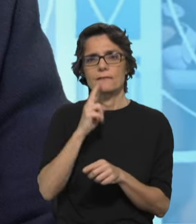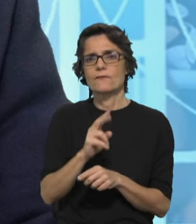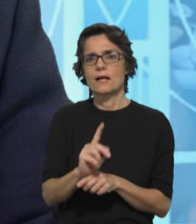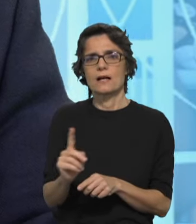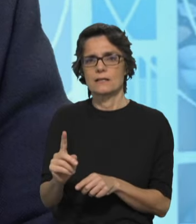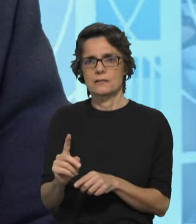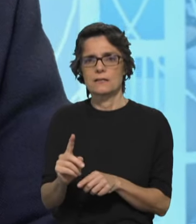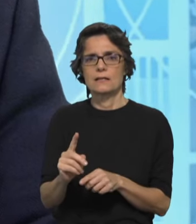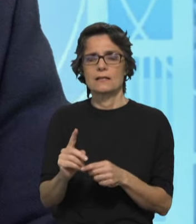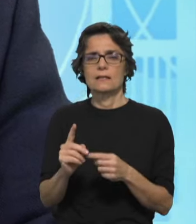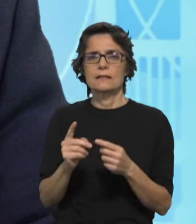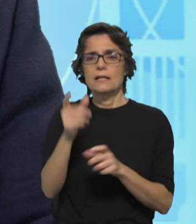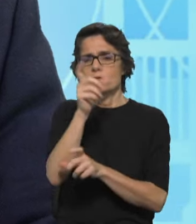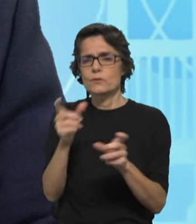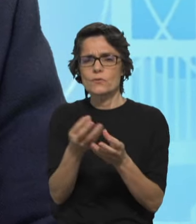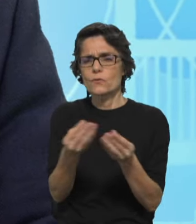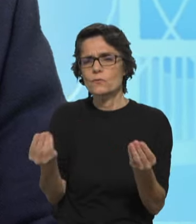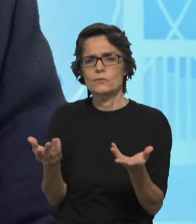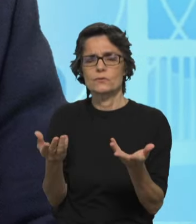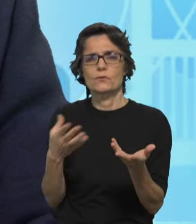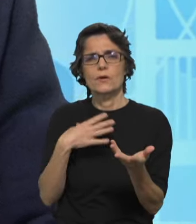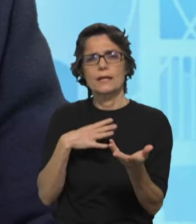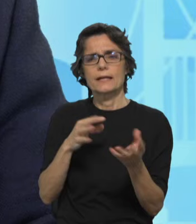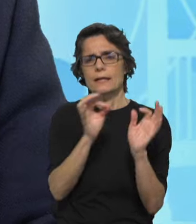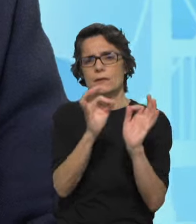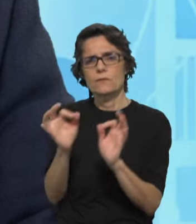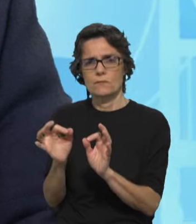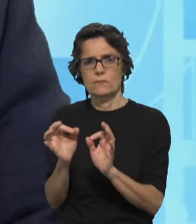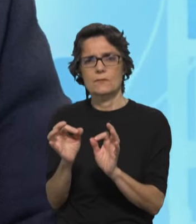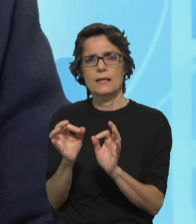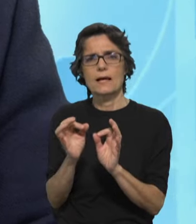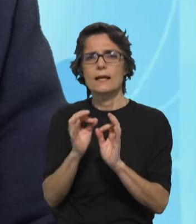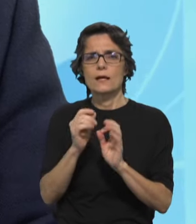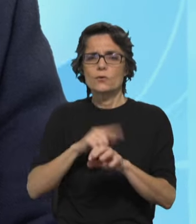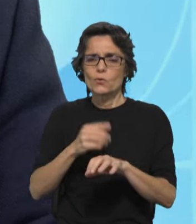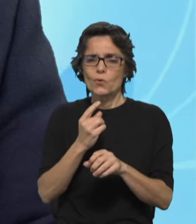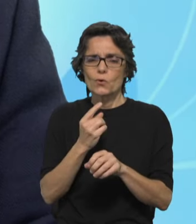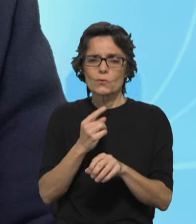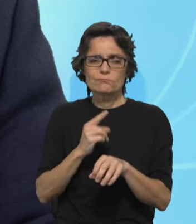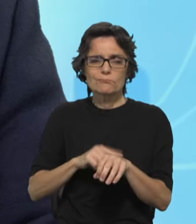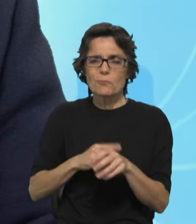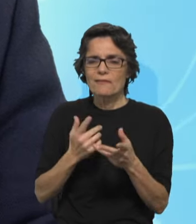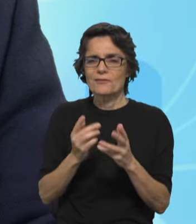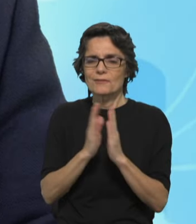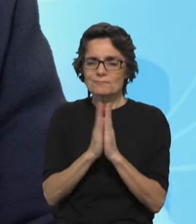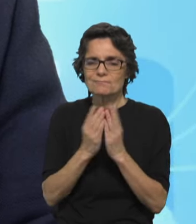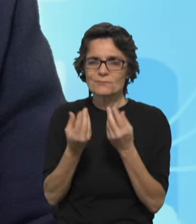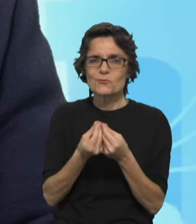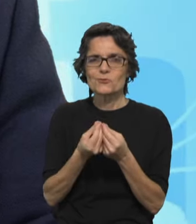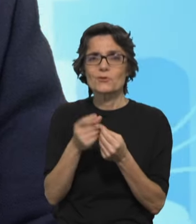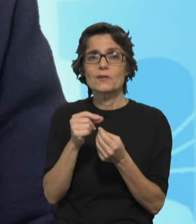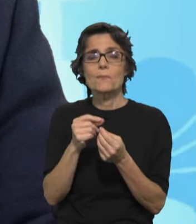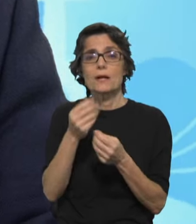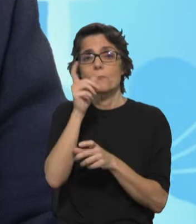movida por muitas destas pessoas que cuidam da liturgia e não só, também muitos voluntários, que no fundo